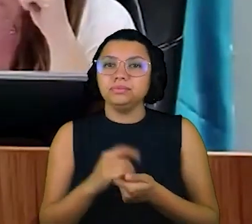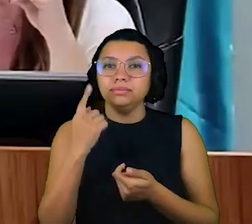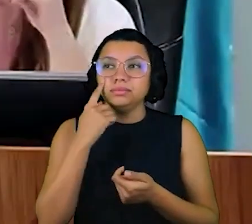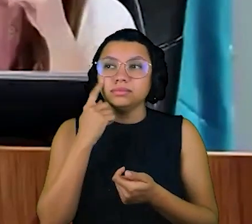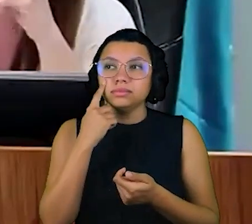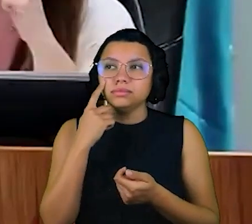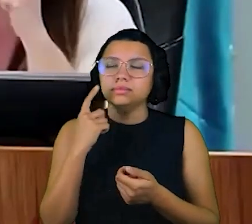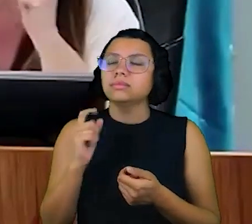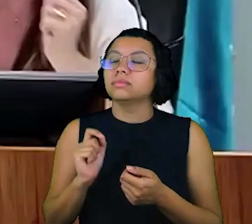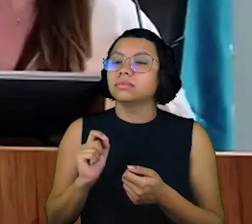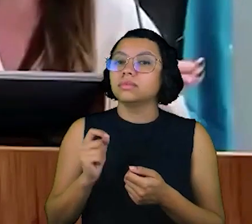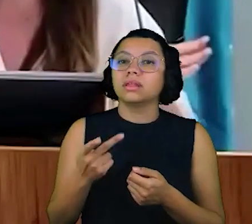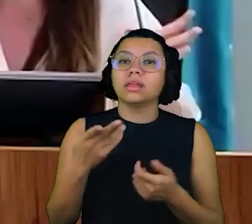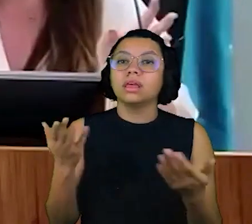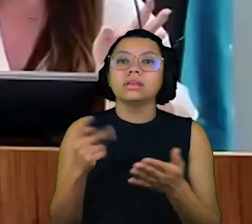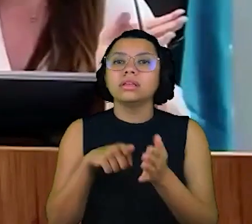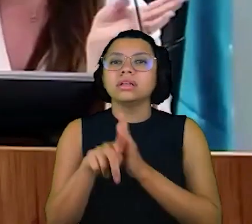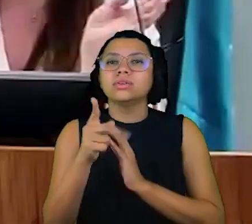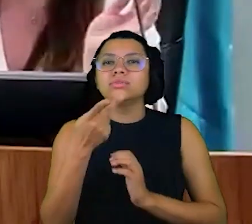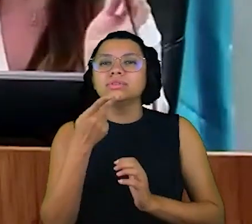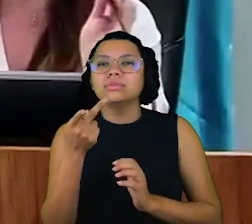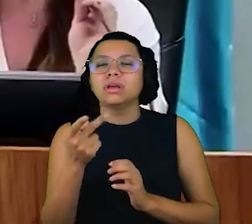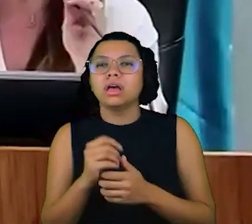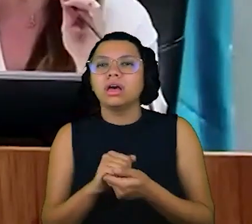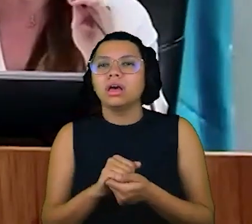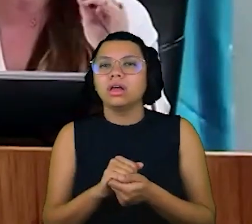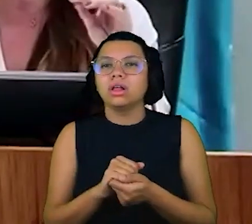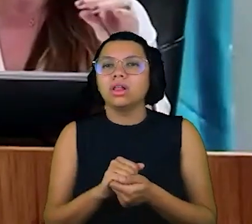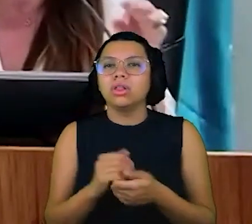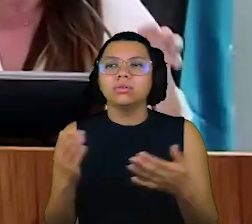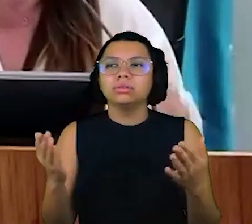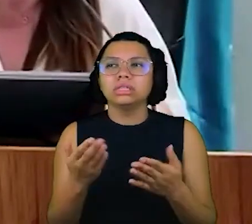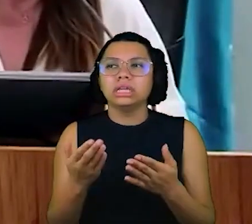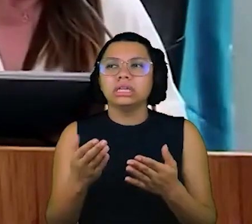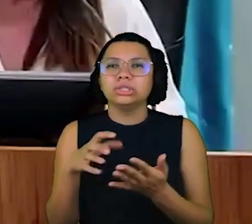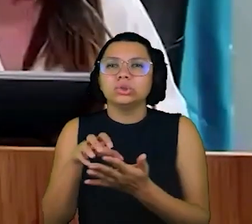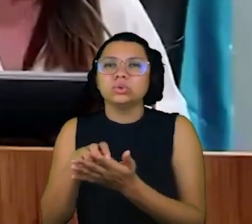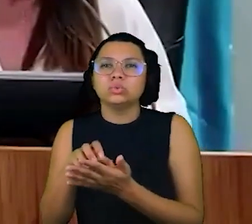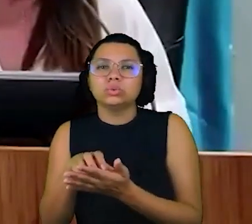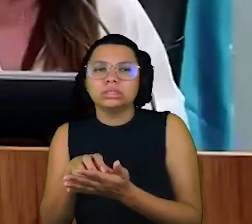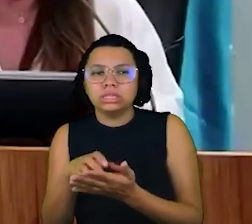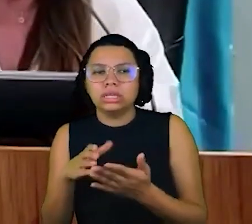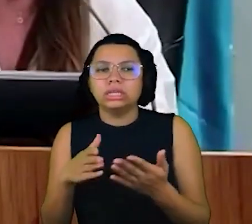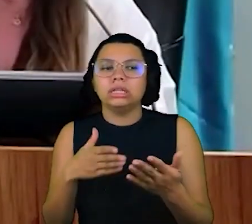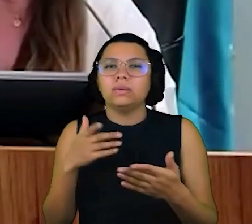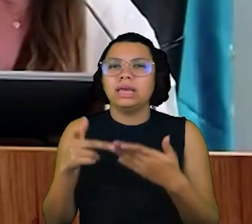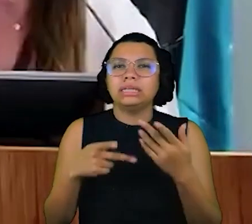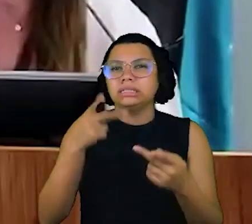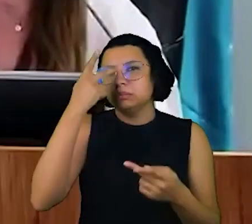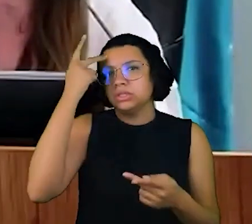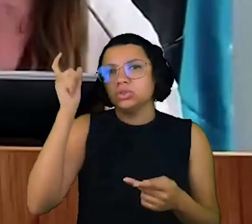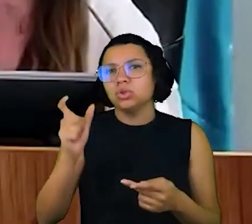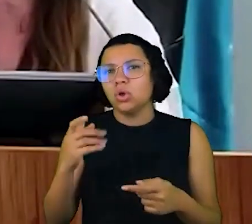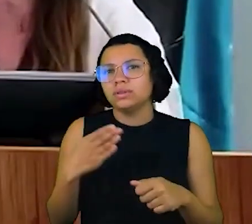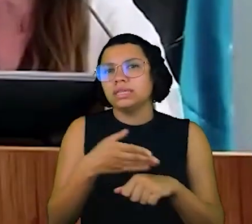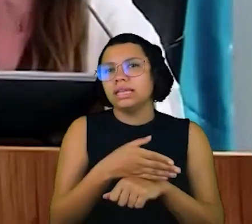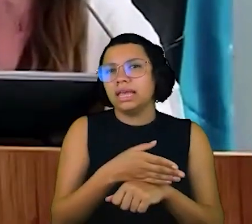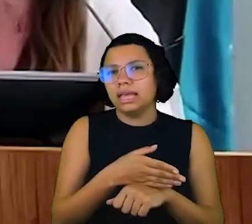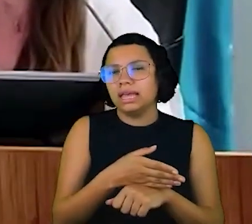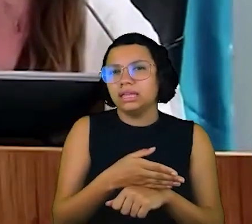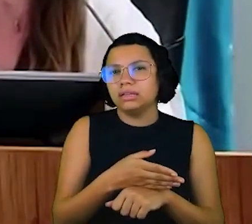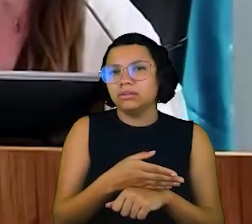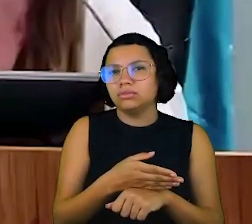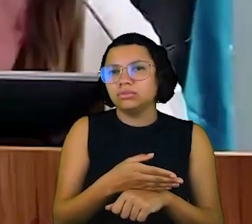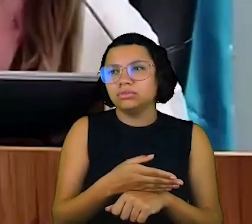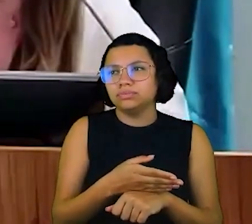Vejam, essa questão que você falou, né, desses conselhos em metros, essas pessoas que